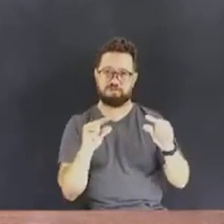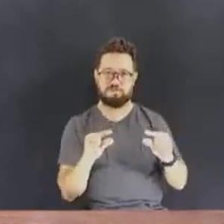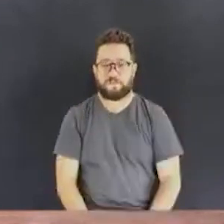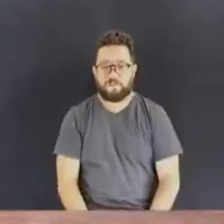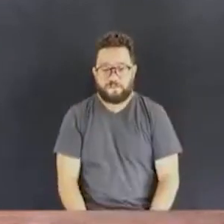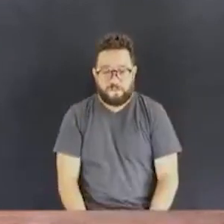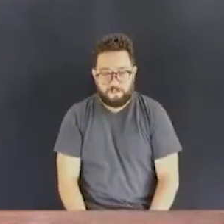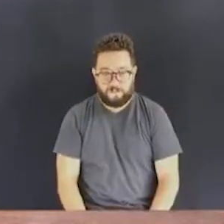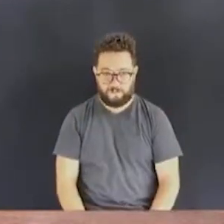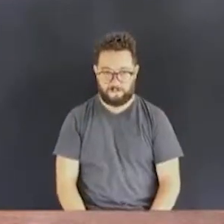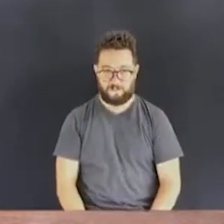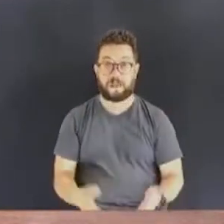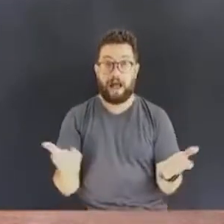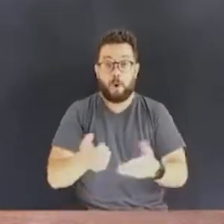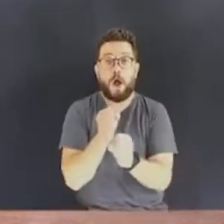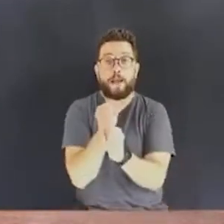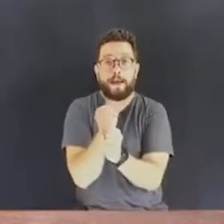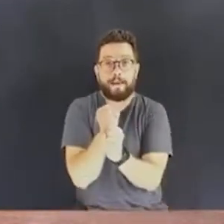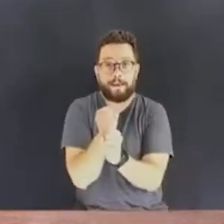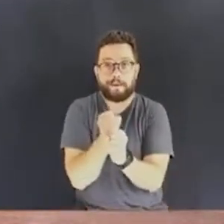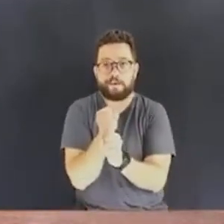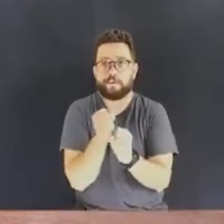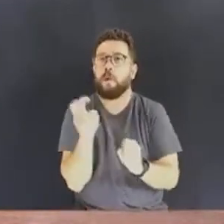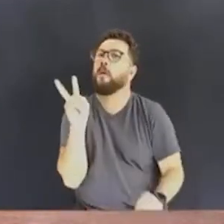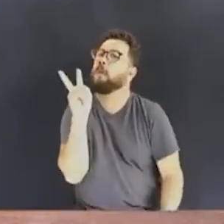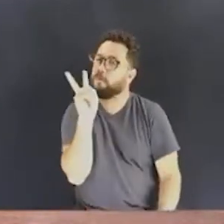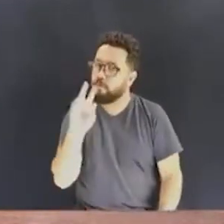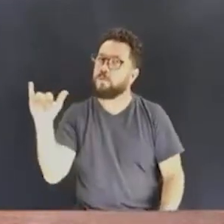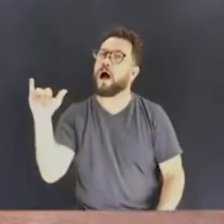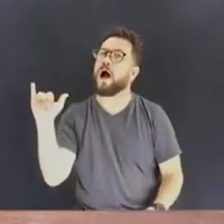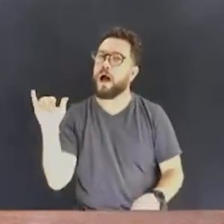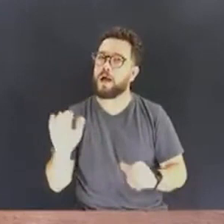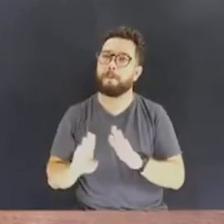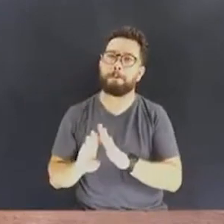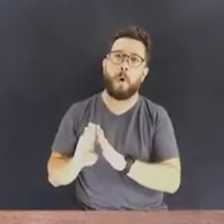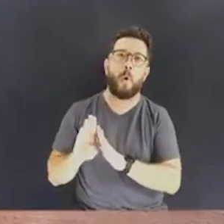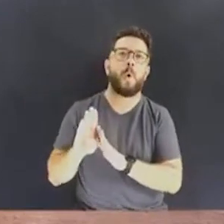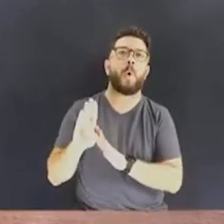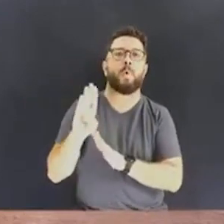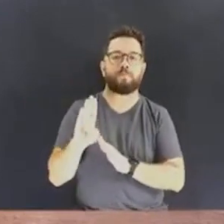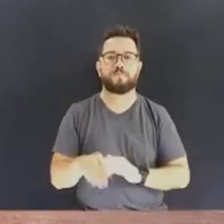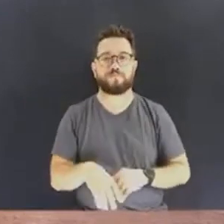grande... ele se recupera. Quanto ao repasse do SUS, a gente